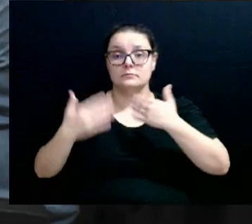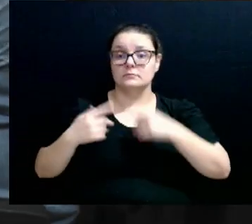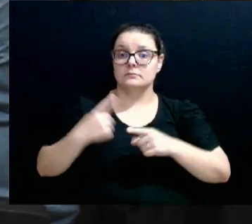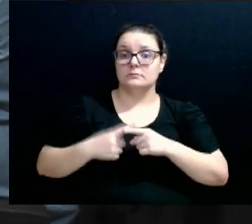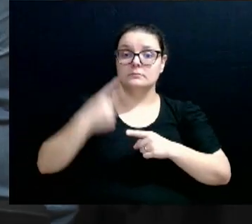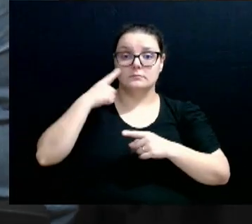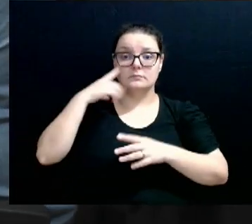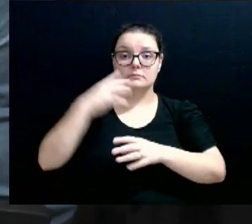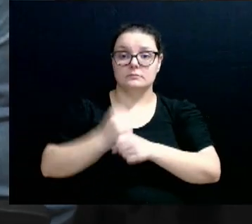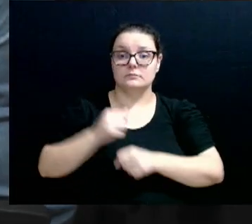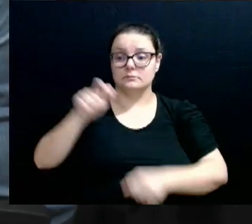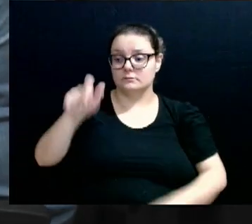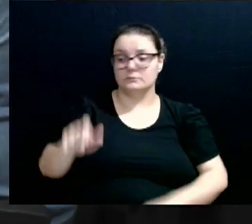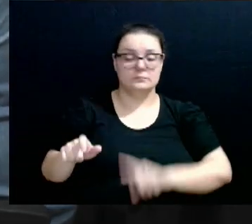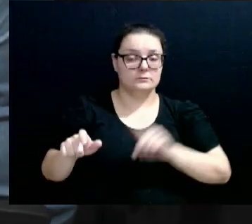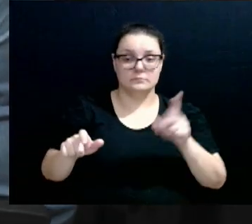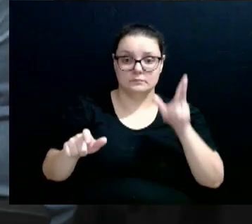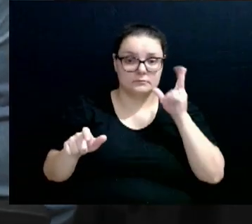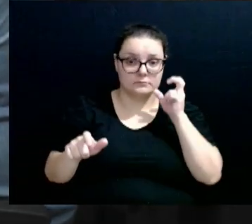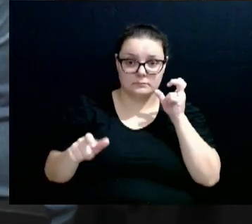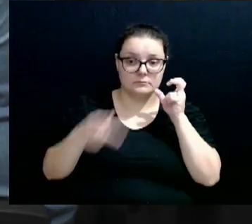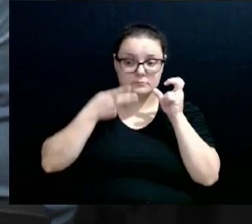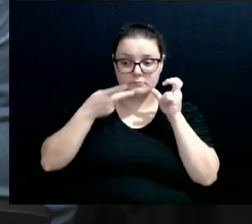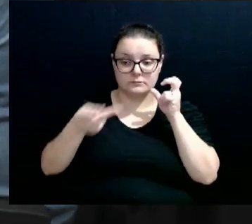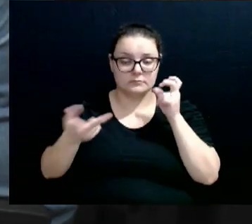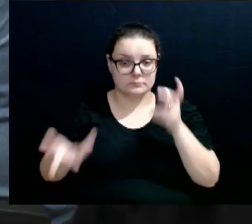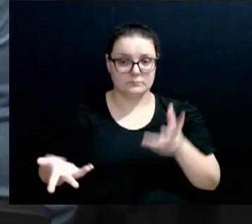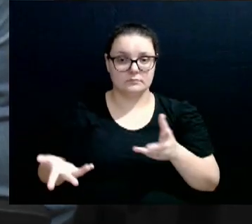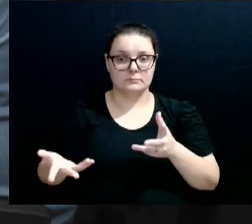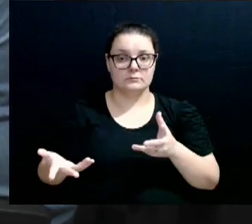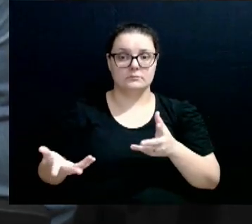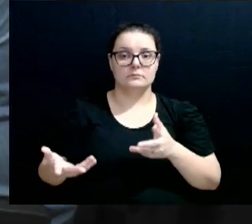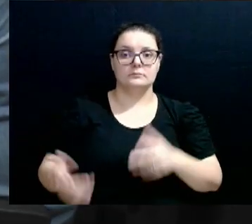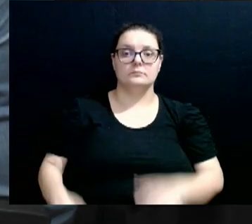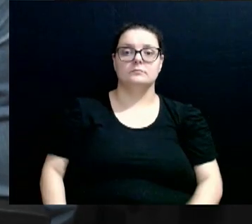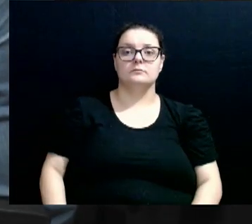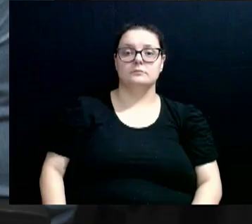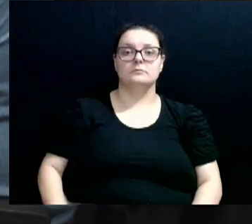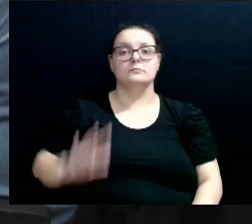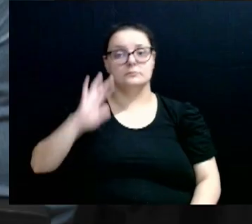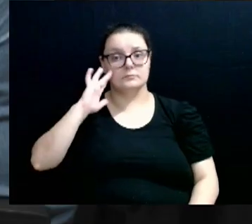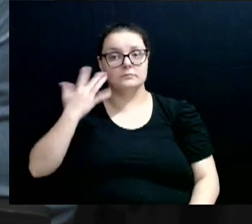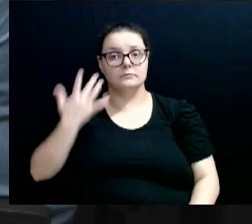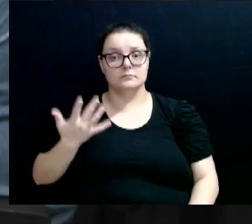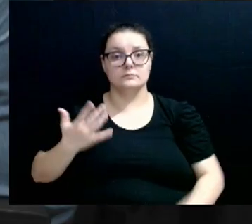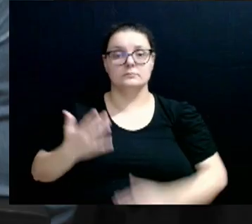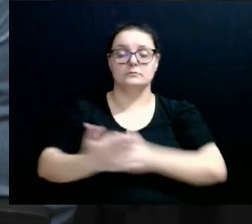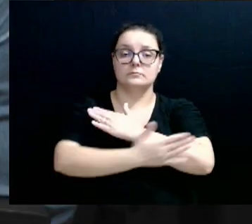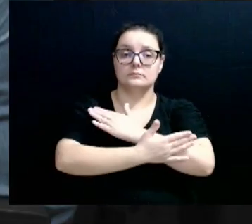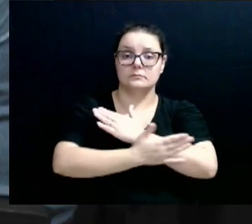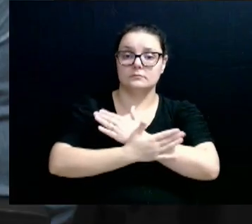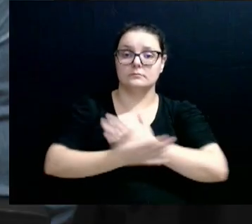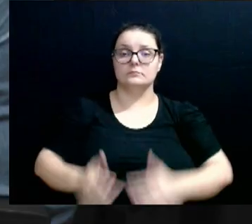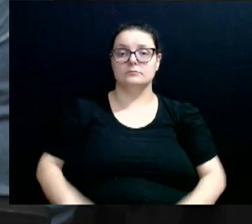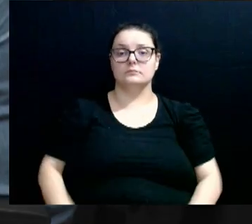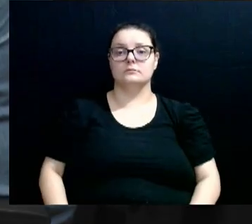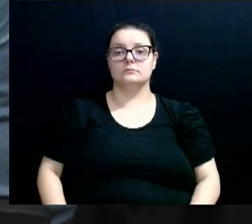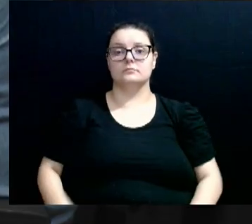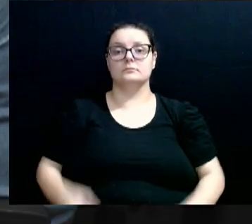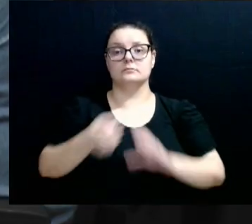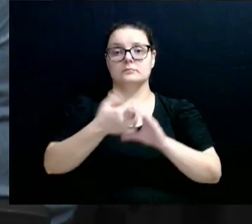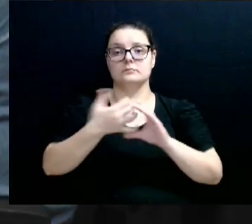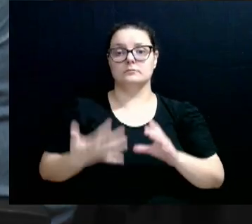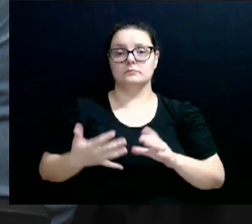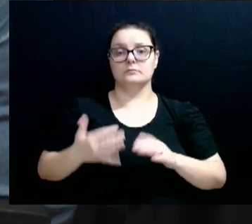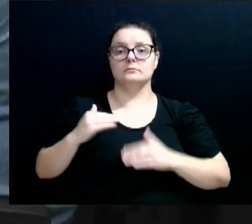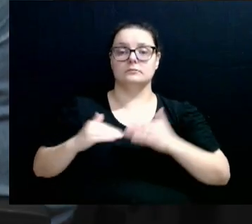ouvindo. Eu acho que isso também me ajudou muito e isso também foi uma característica, cara, que eu desenvolvi na